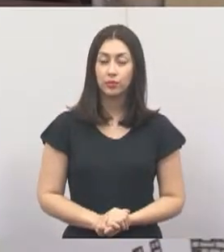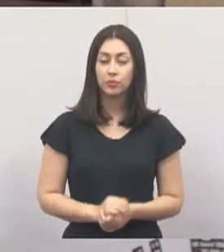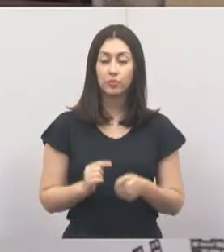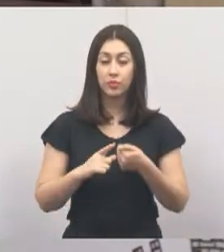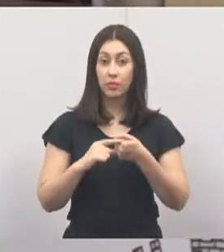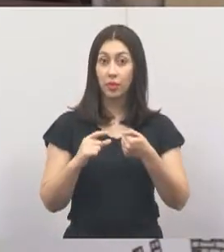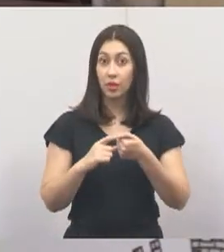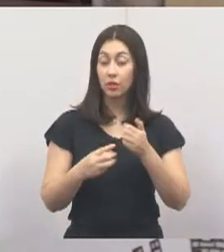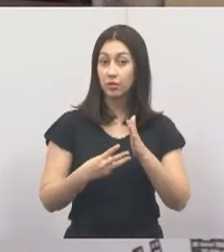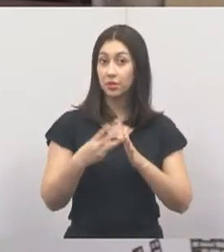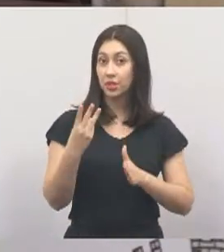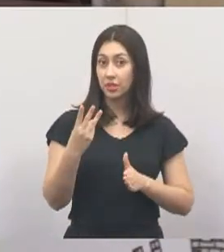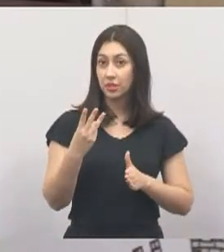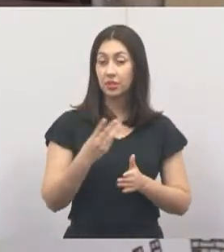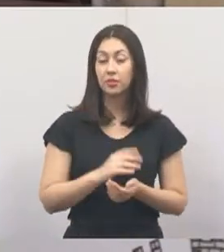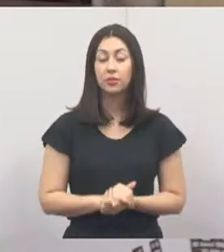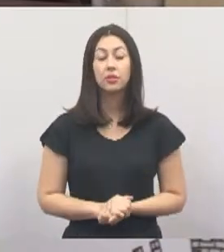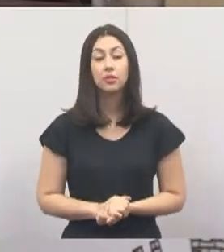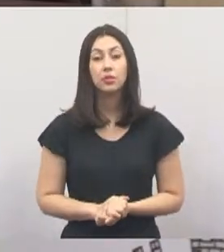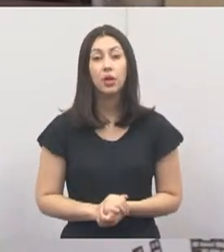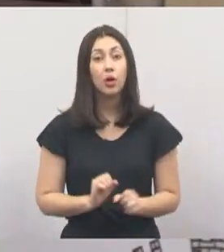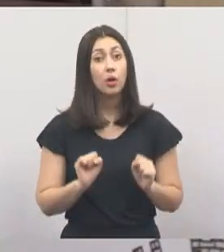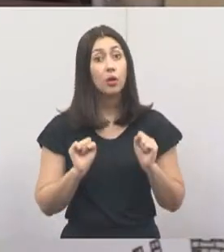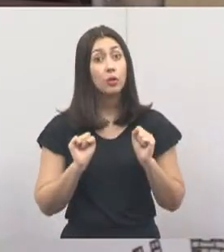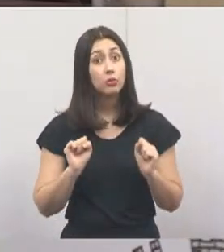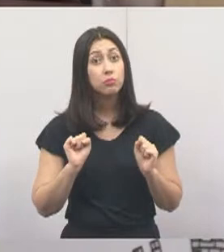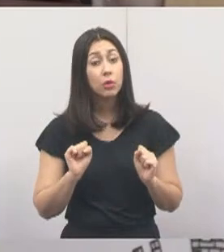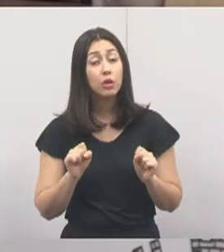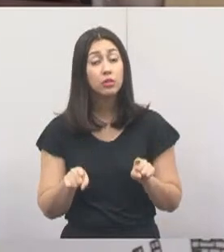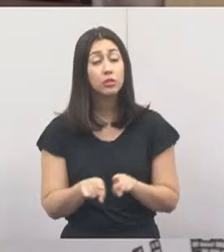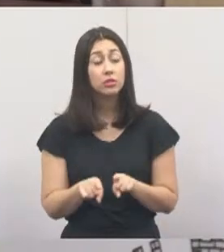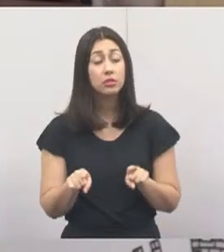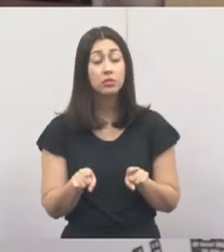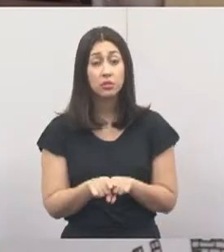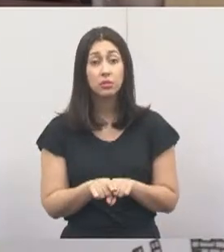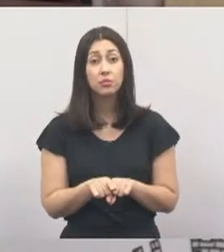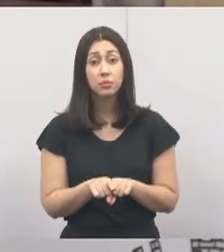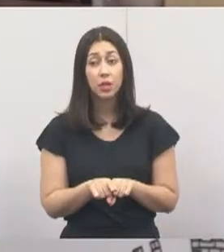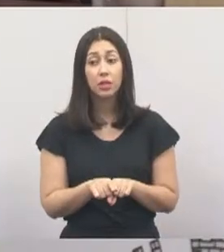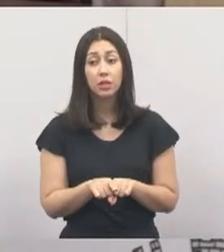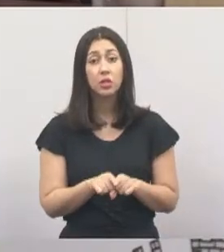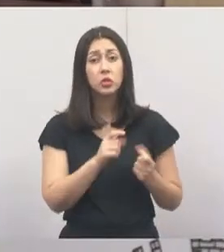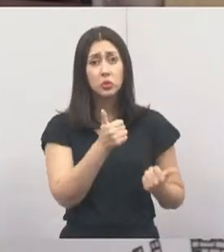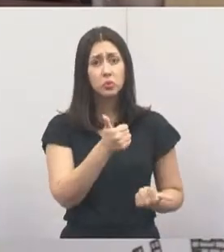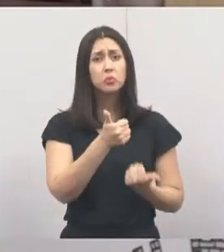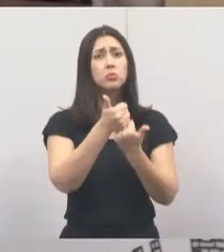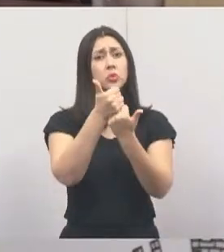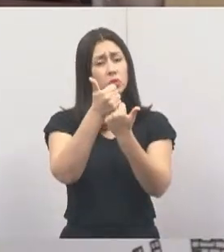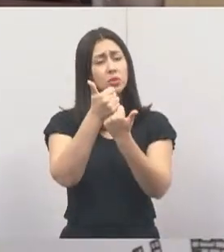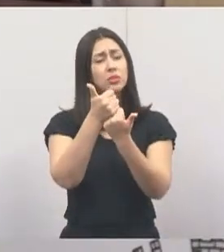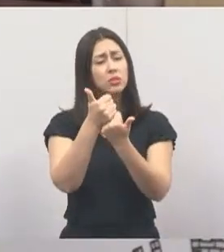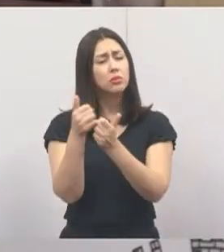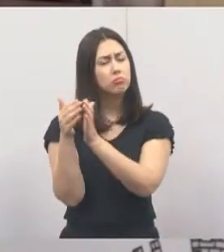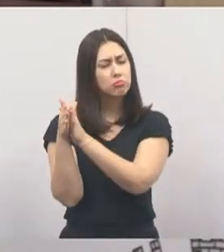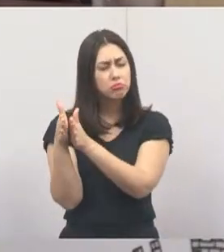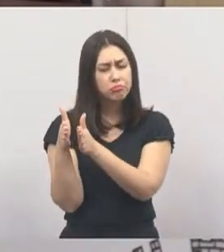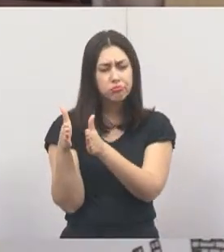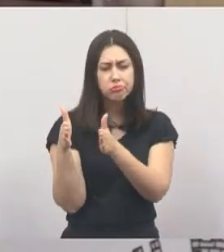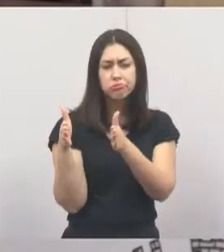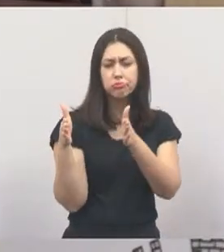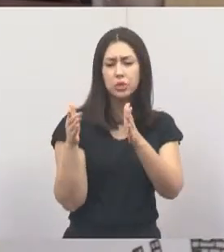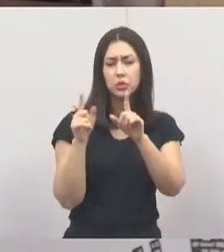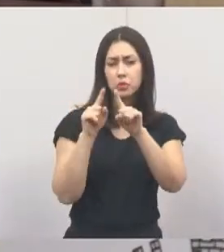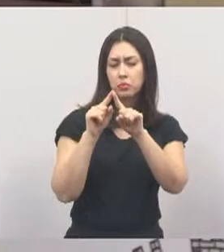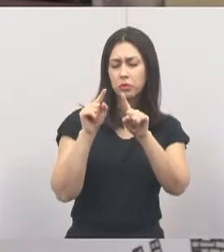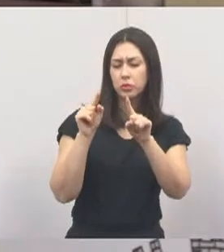Artigo 3º. Poderá, existindo necessidade, haver substituição temporária do servidor